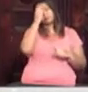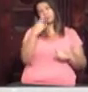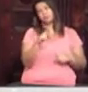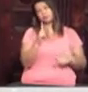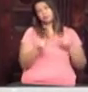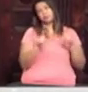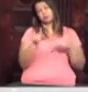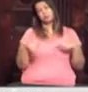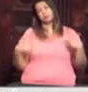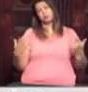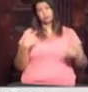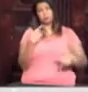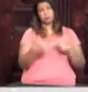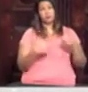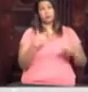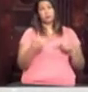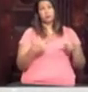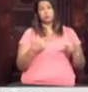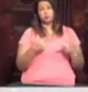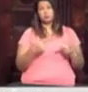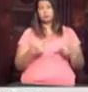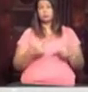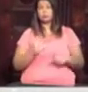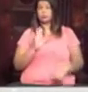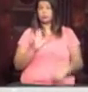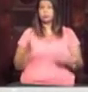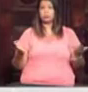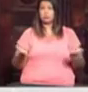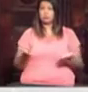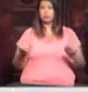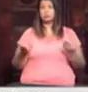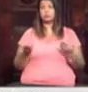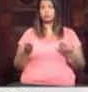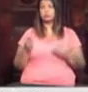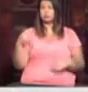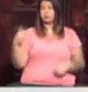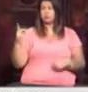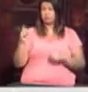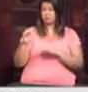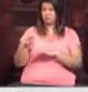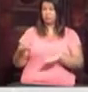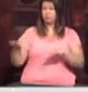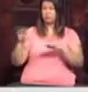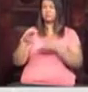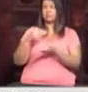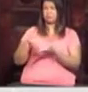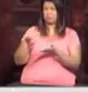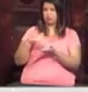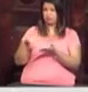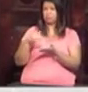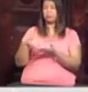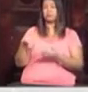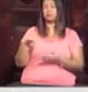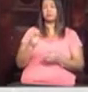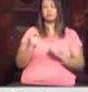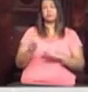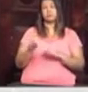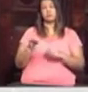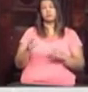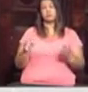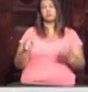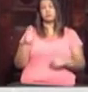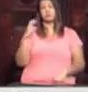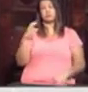dos servidores. Hoje, a coordenadoria da Secretaria de Educação de Niterói fecha